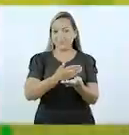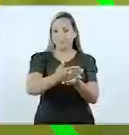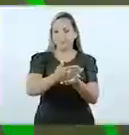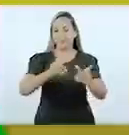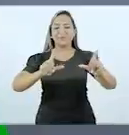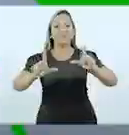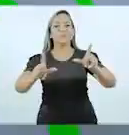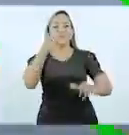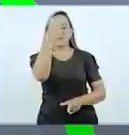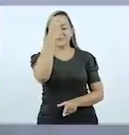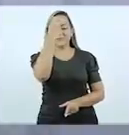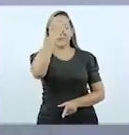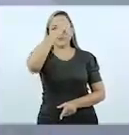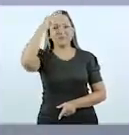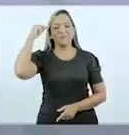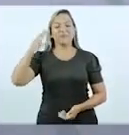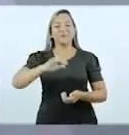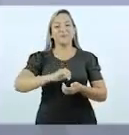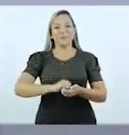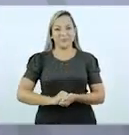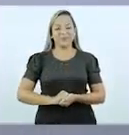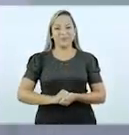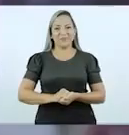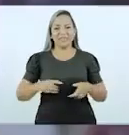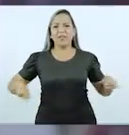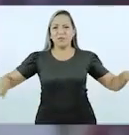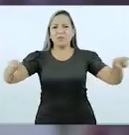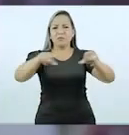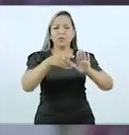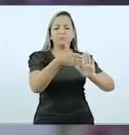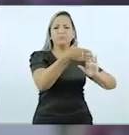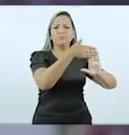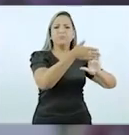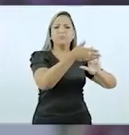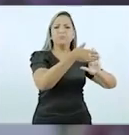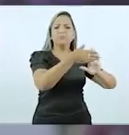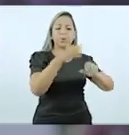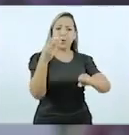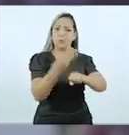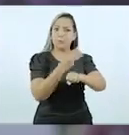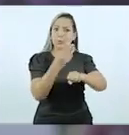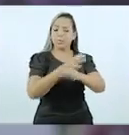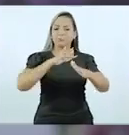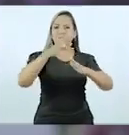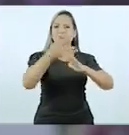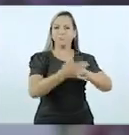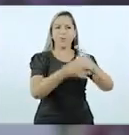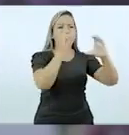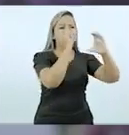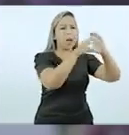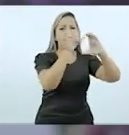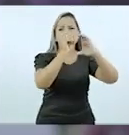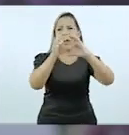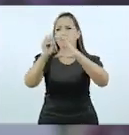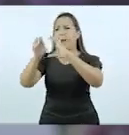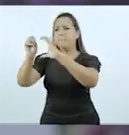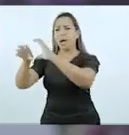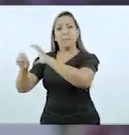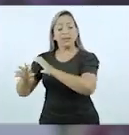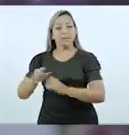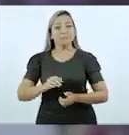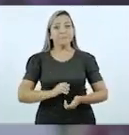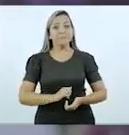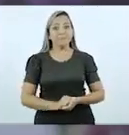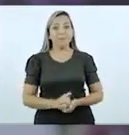Começa agora o programa Nilvan Prefeito. Compartilhe o nosso material nos grupos de WhatsApp e nas suas